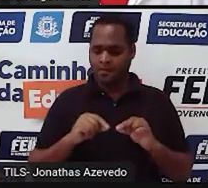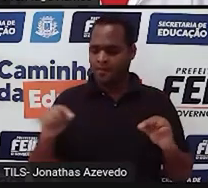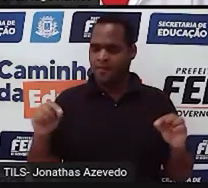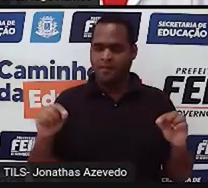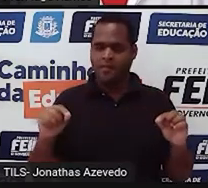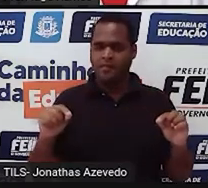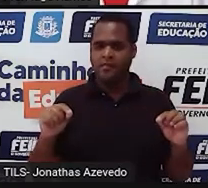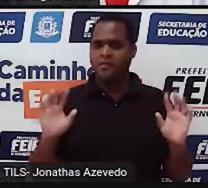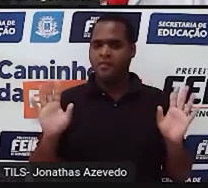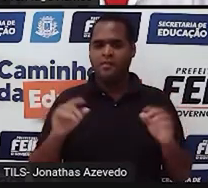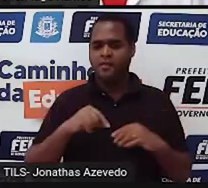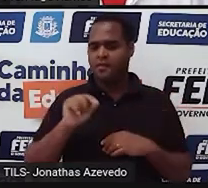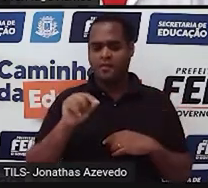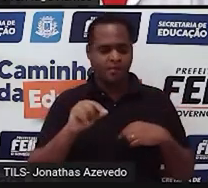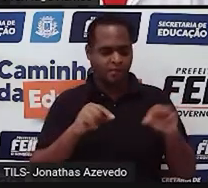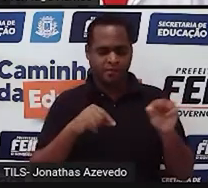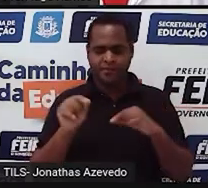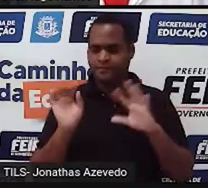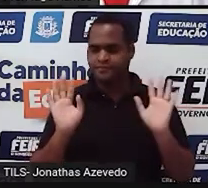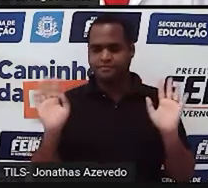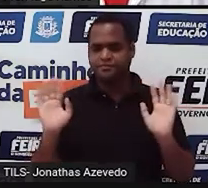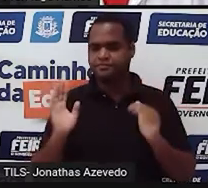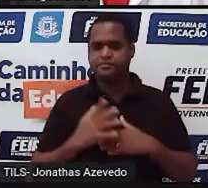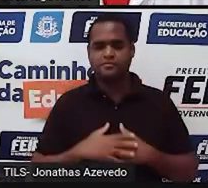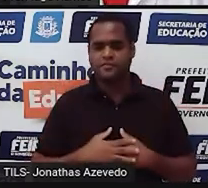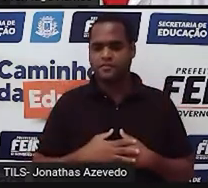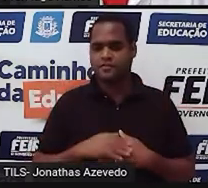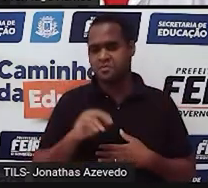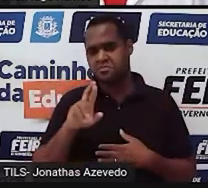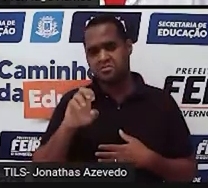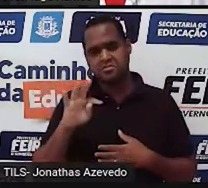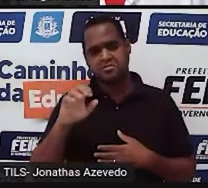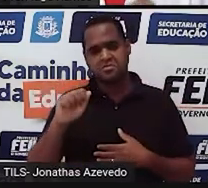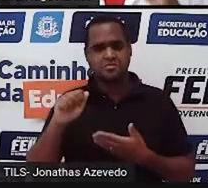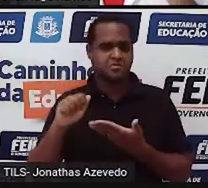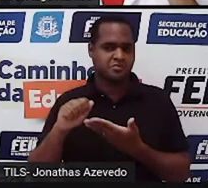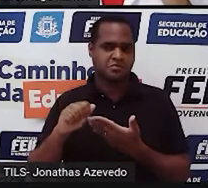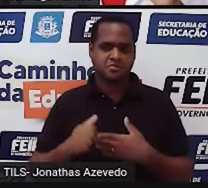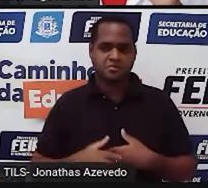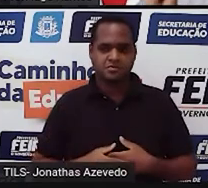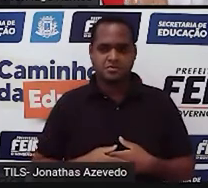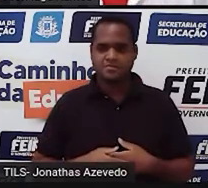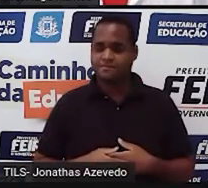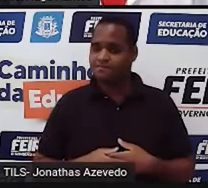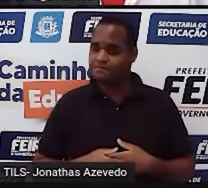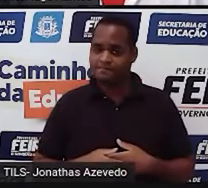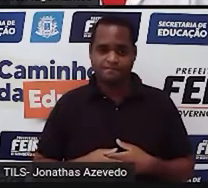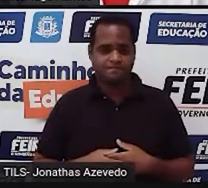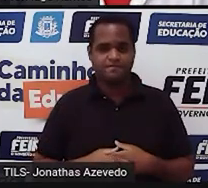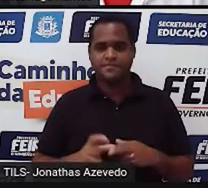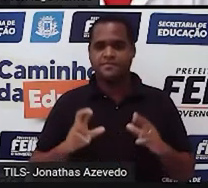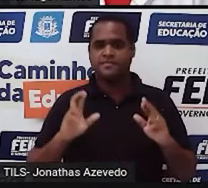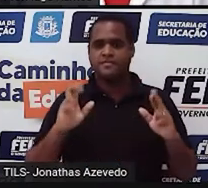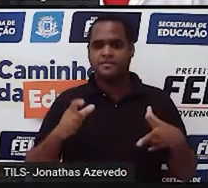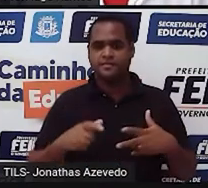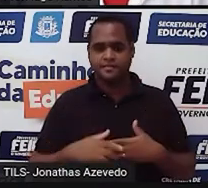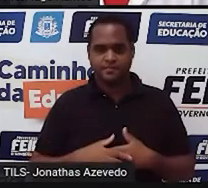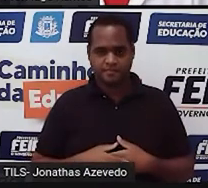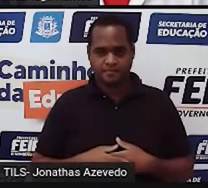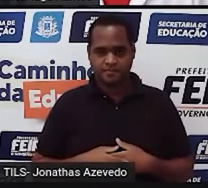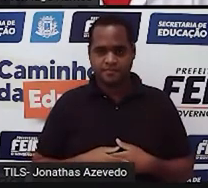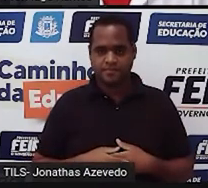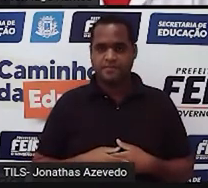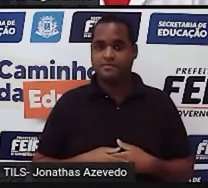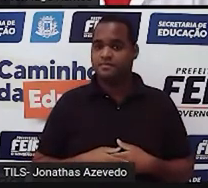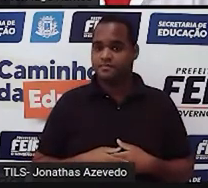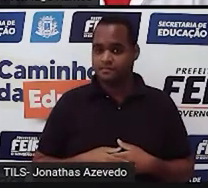Fiz um risco né esse risco que eu fiz aqui é uma reta e não bom né